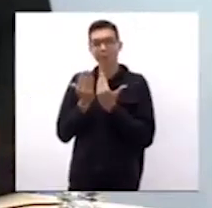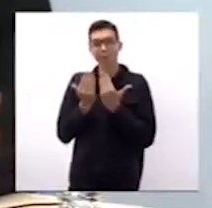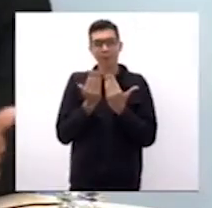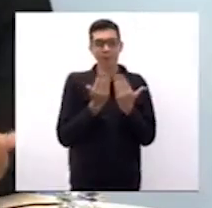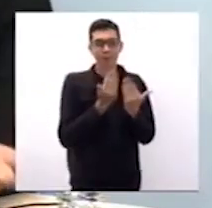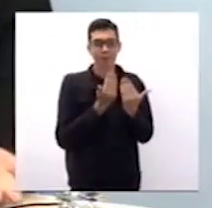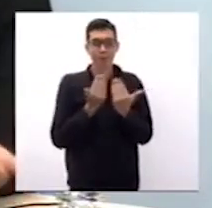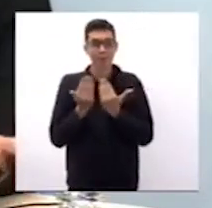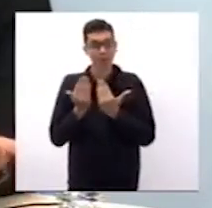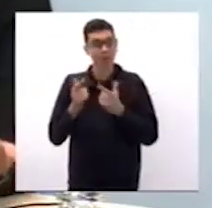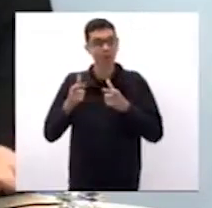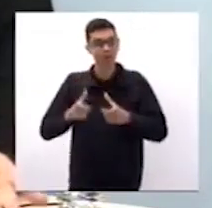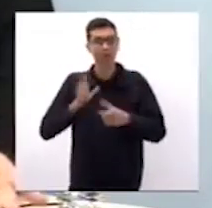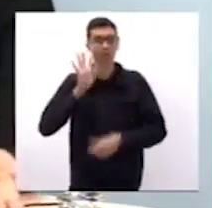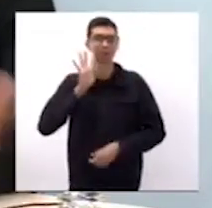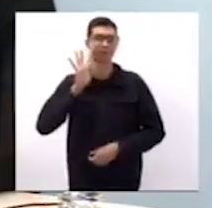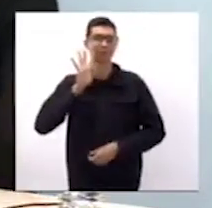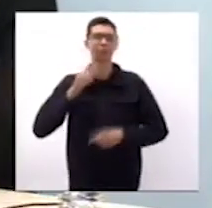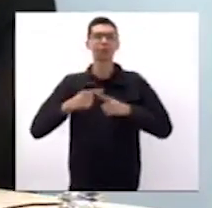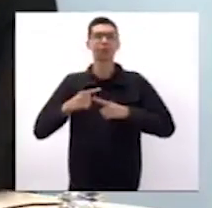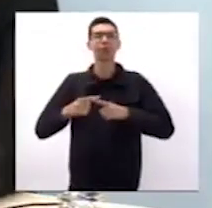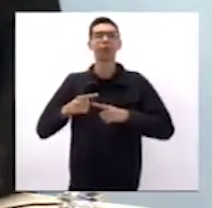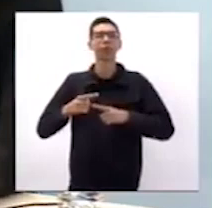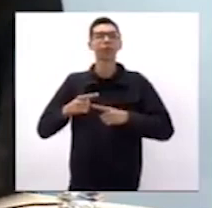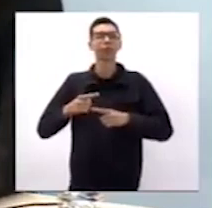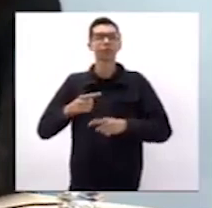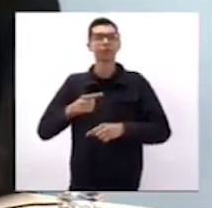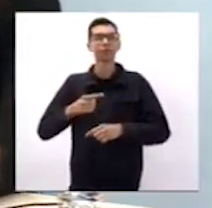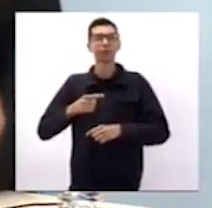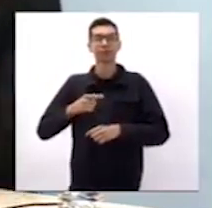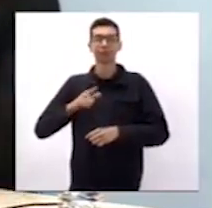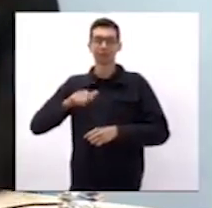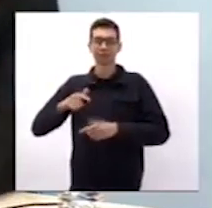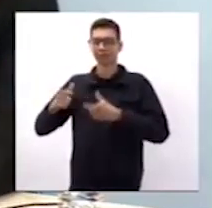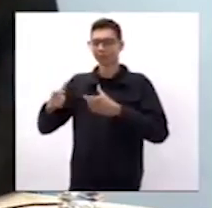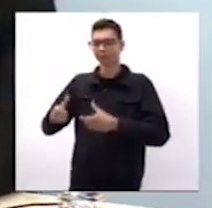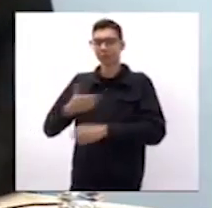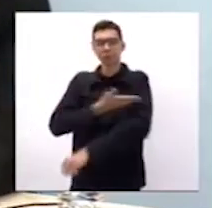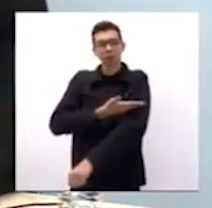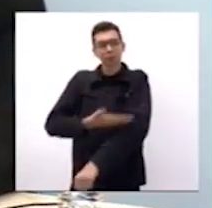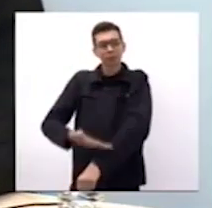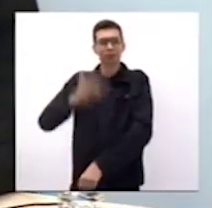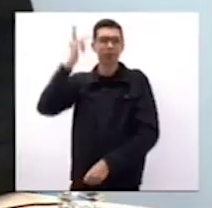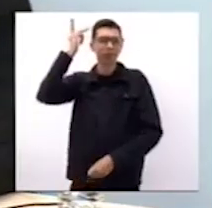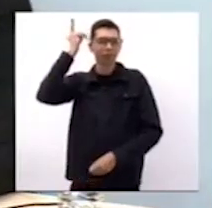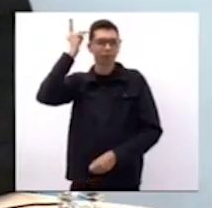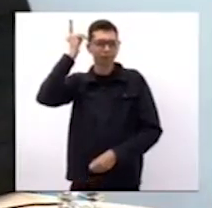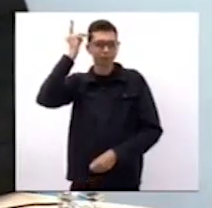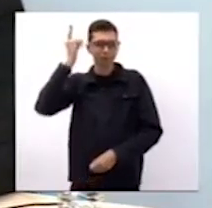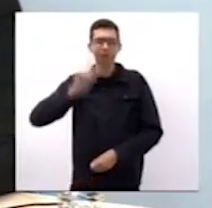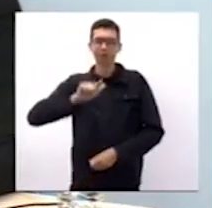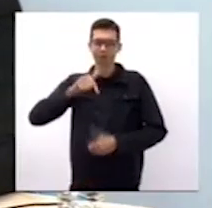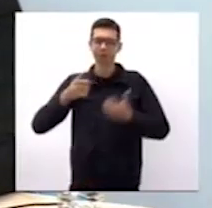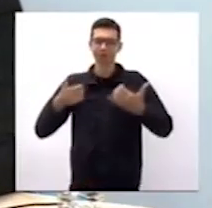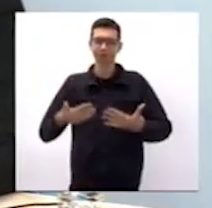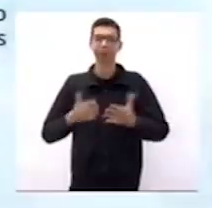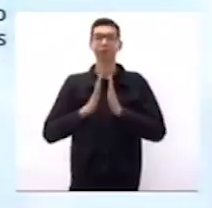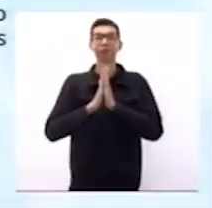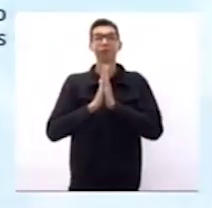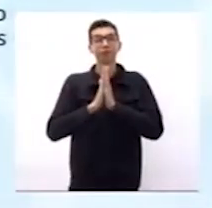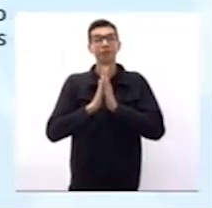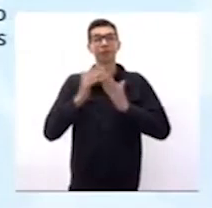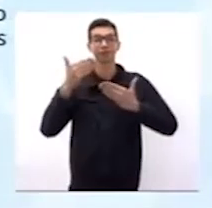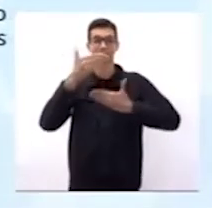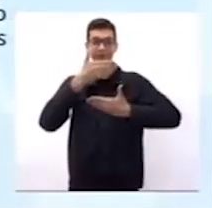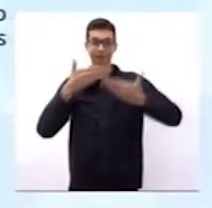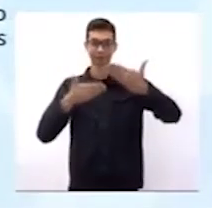esse ambiente convencional, que é o nosso próximo ponto, né, que nós vamos falar. Vamos colocar o slide na tela, por favor?